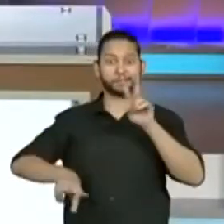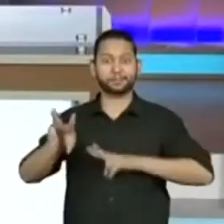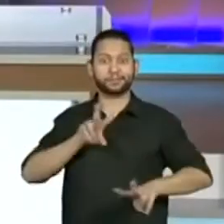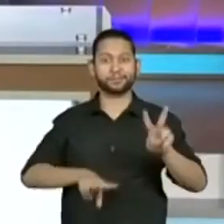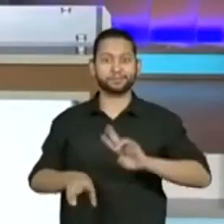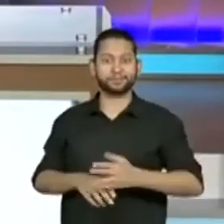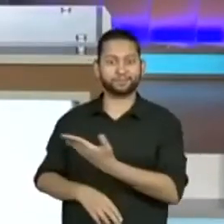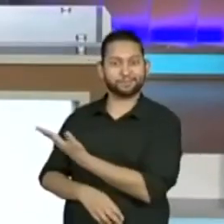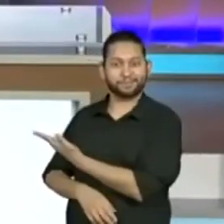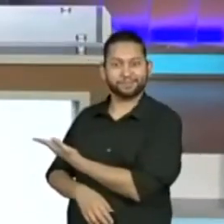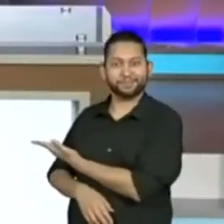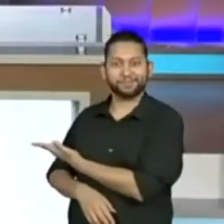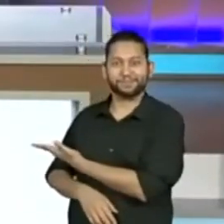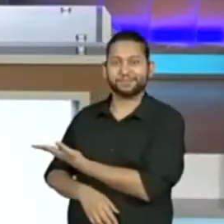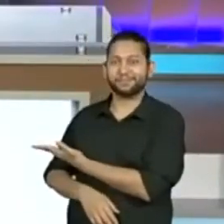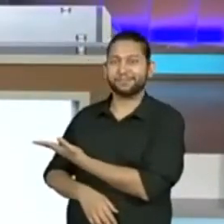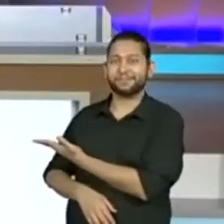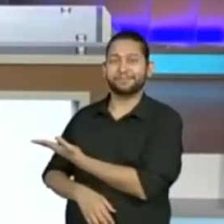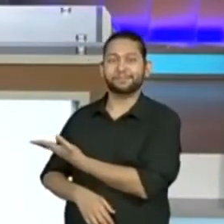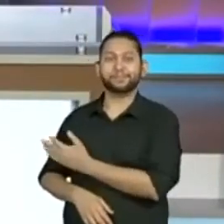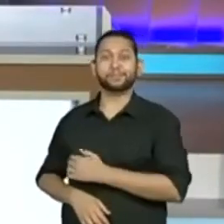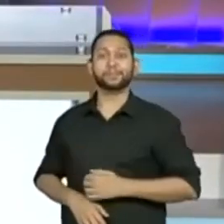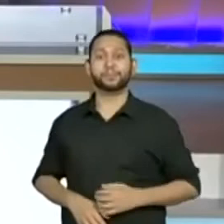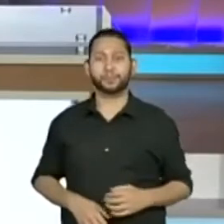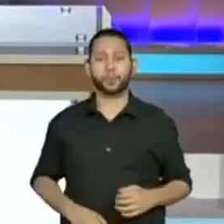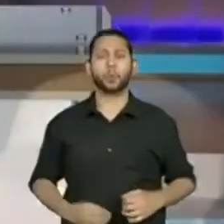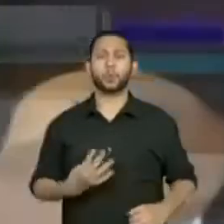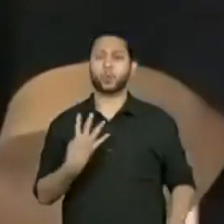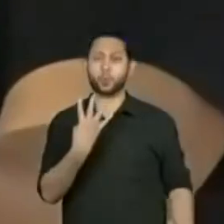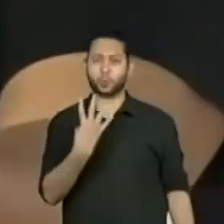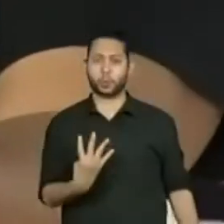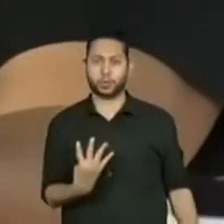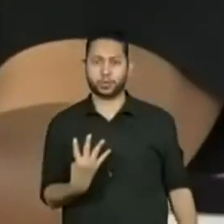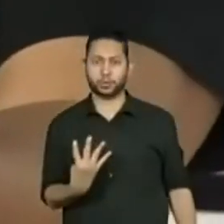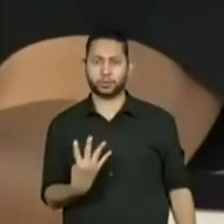número aqui que está na telinha. O número em questão é esse aqui.